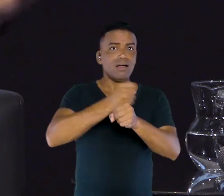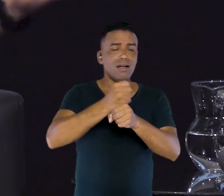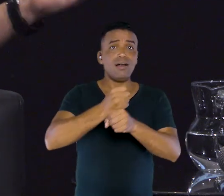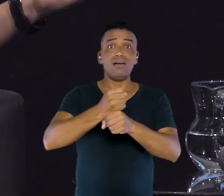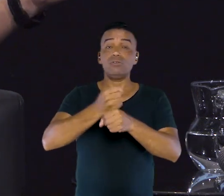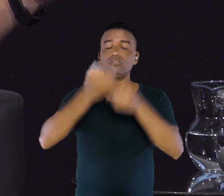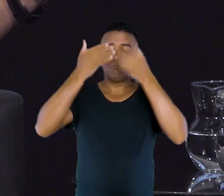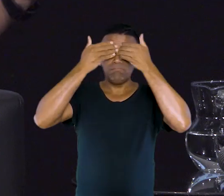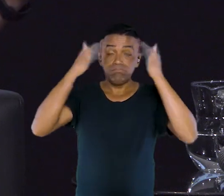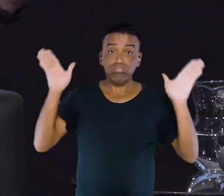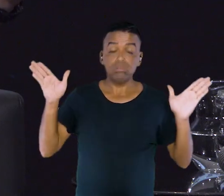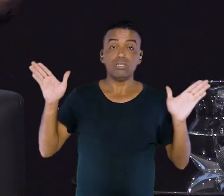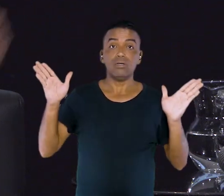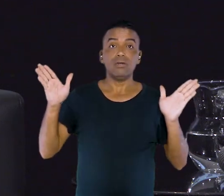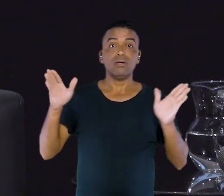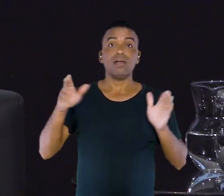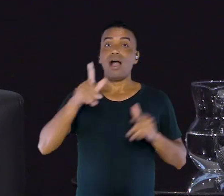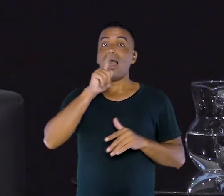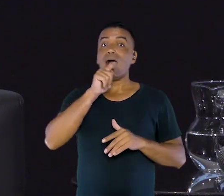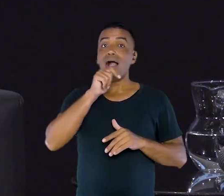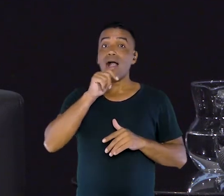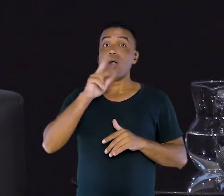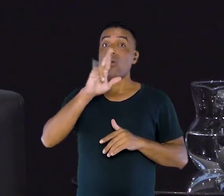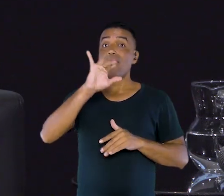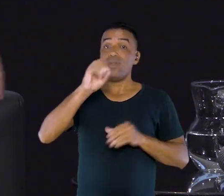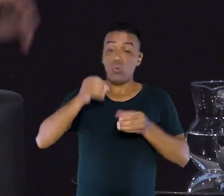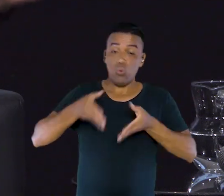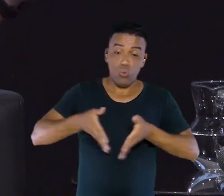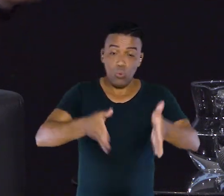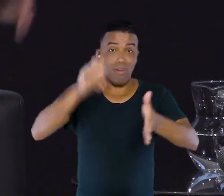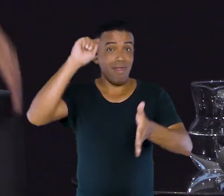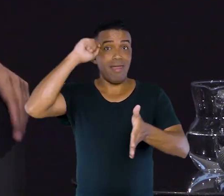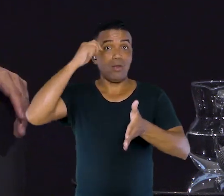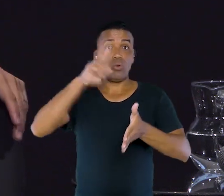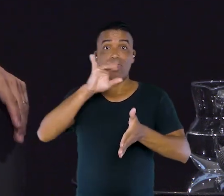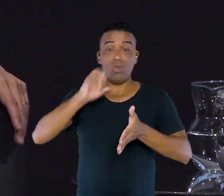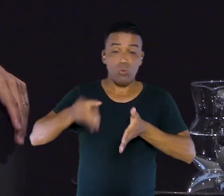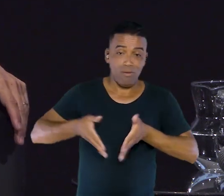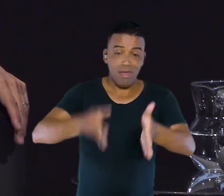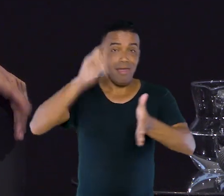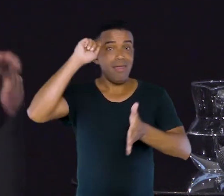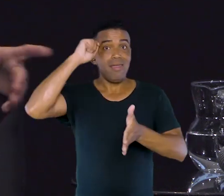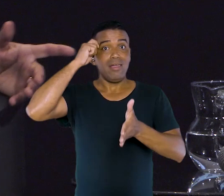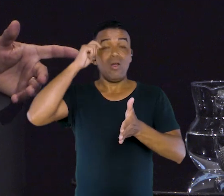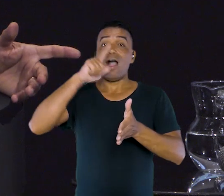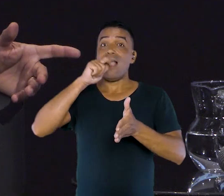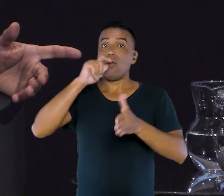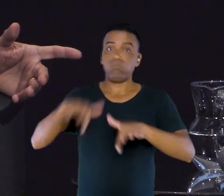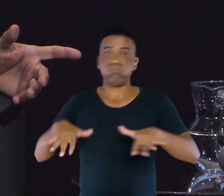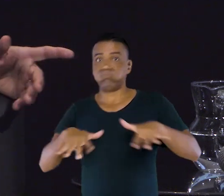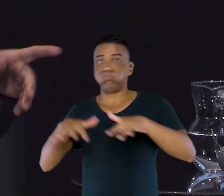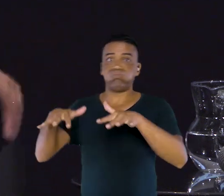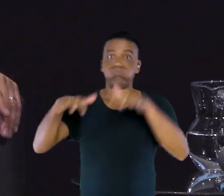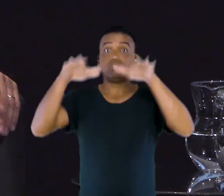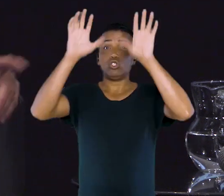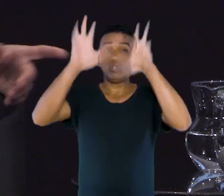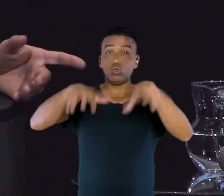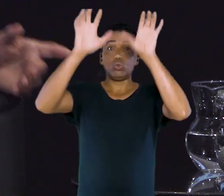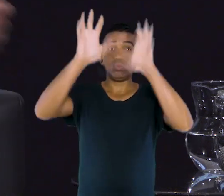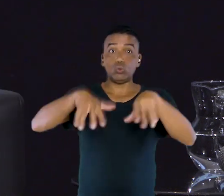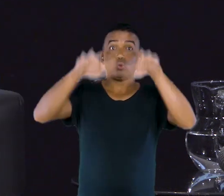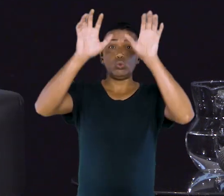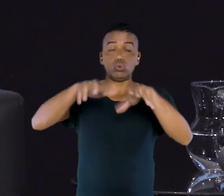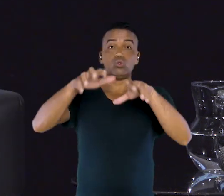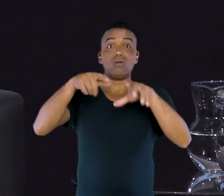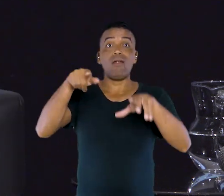né? O Rio Negro, eu estava lá em Manaus há 2 semanas atrás, no Baixo Rio Negro, e o Rio Negro era para estar subindo já, era para ter começado a